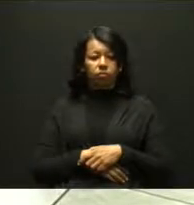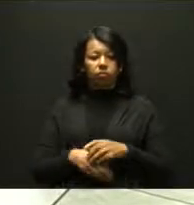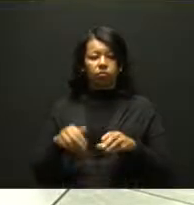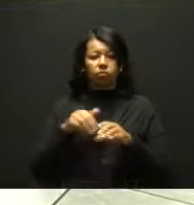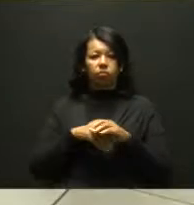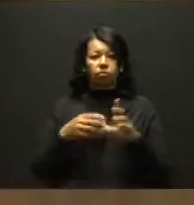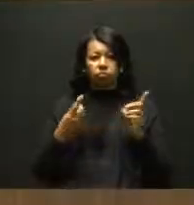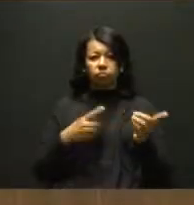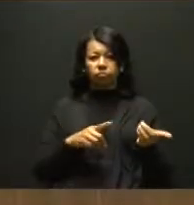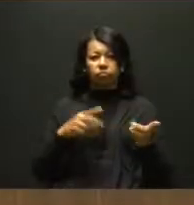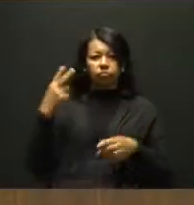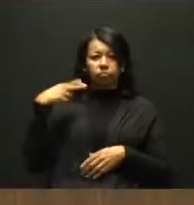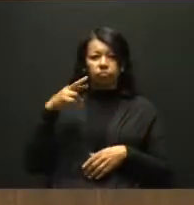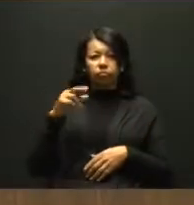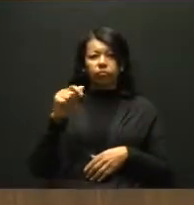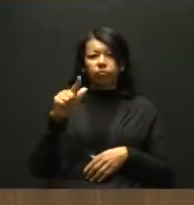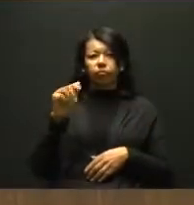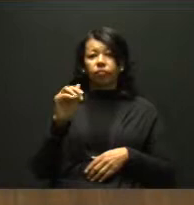rafael tucano